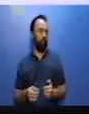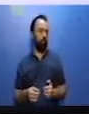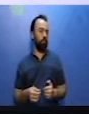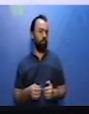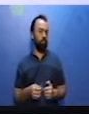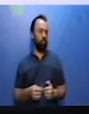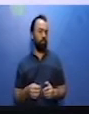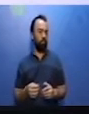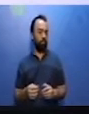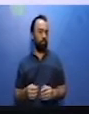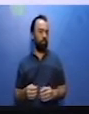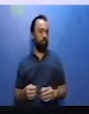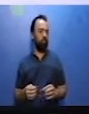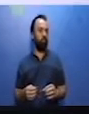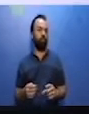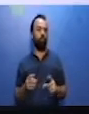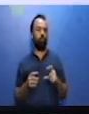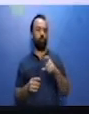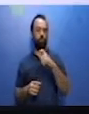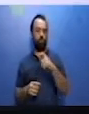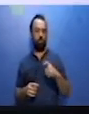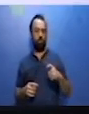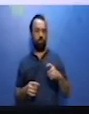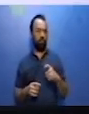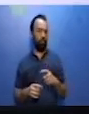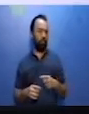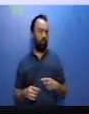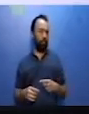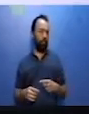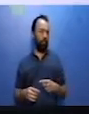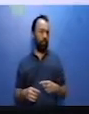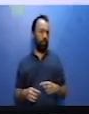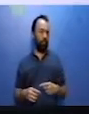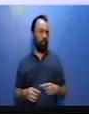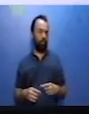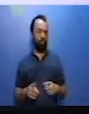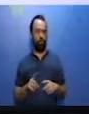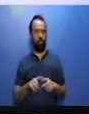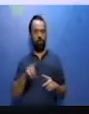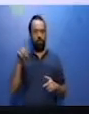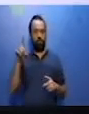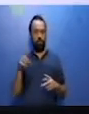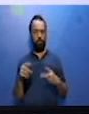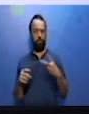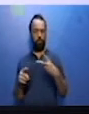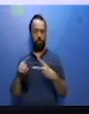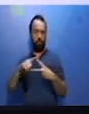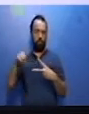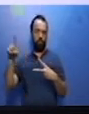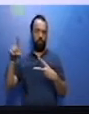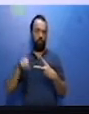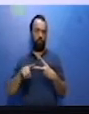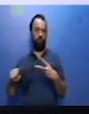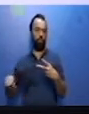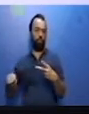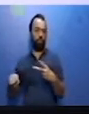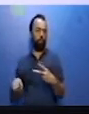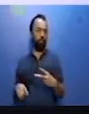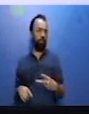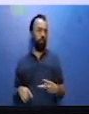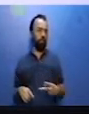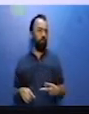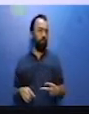e já tá quase terminando e eu vou separar em um x linha coloquei esse